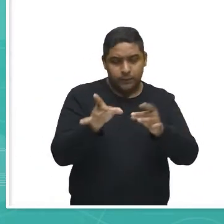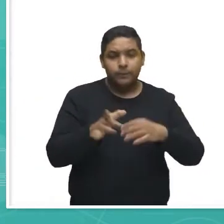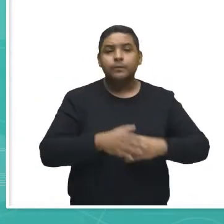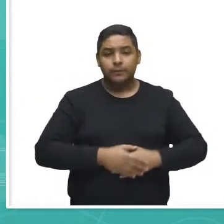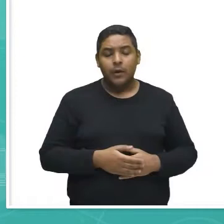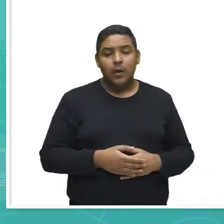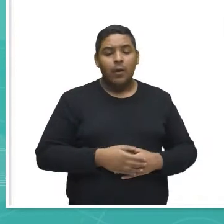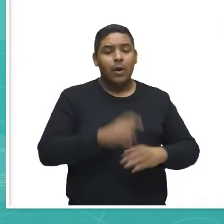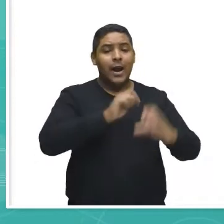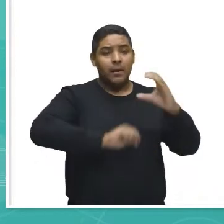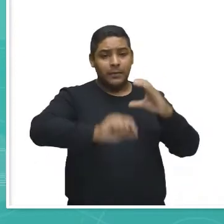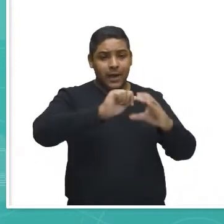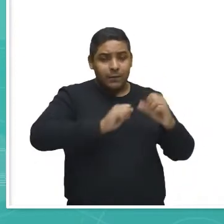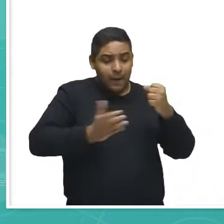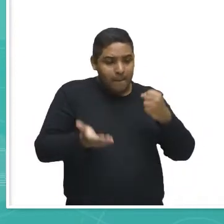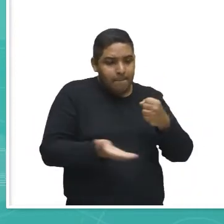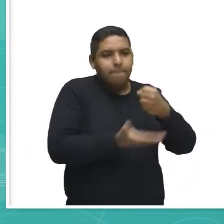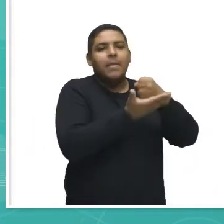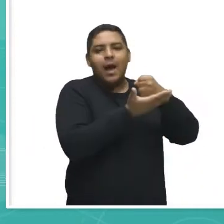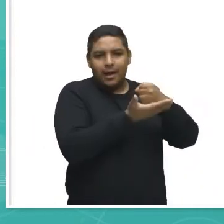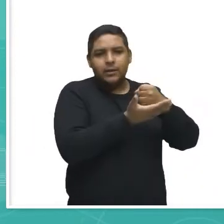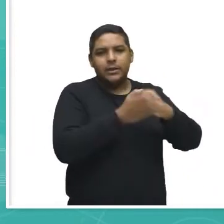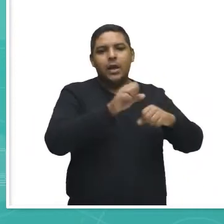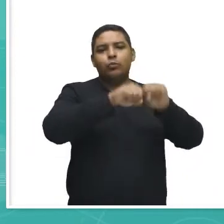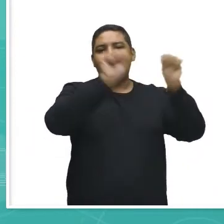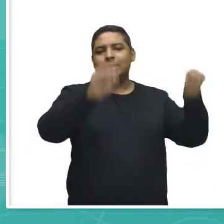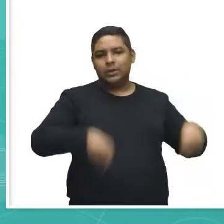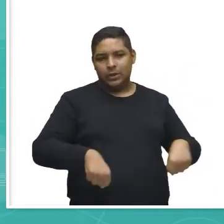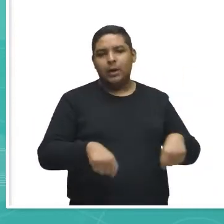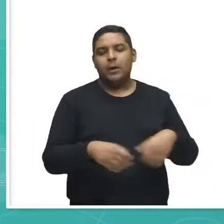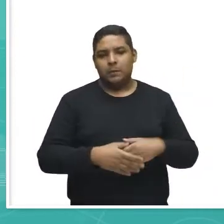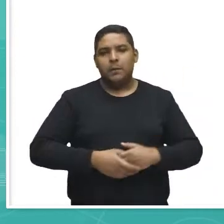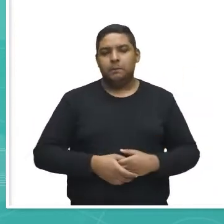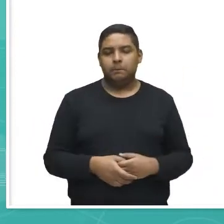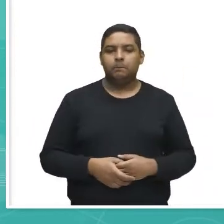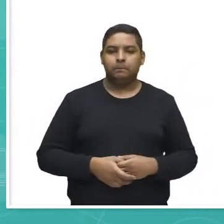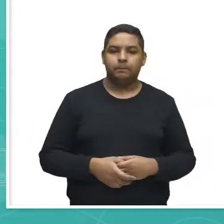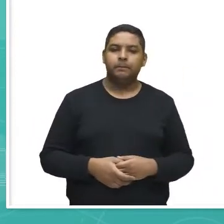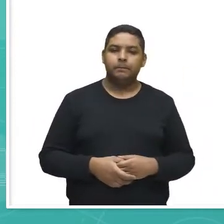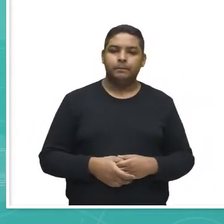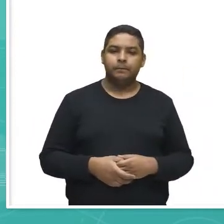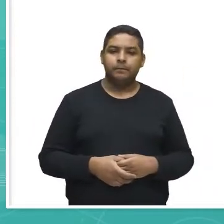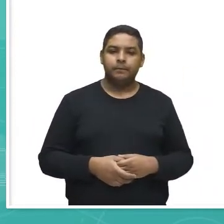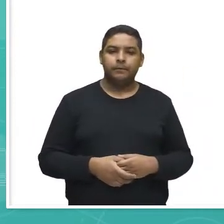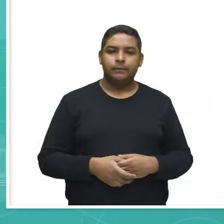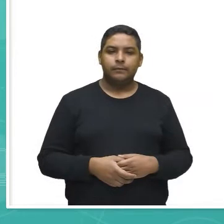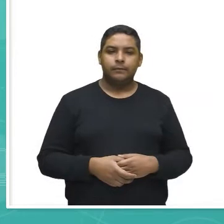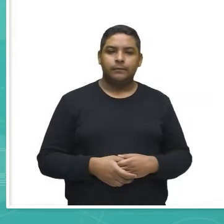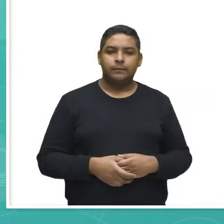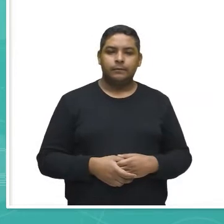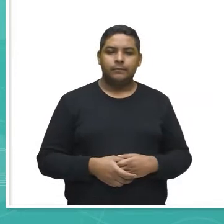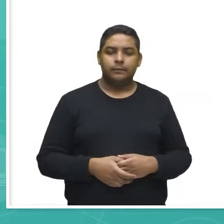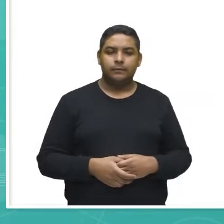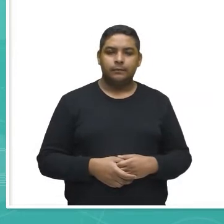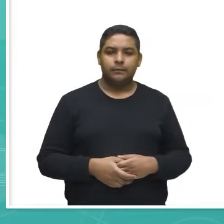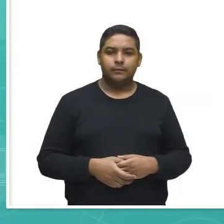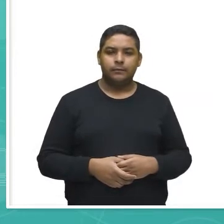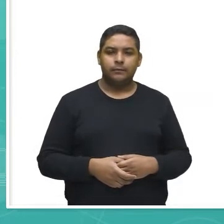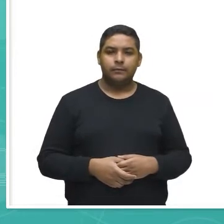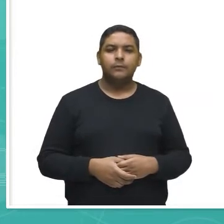base, né, desse sistema aí, que vai estar ligado ao quê? A parte da economia